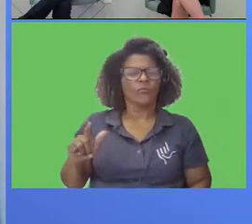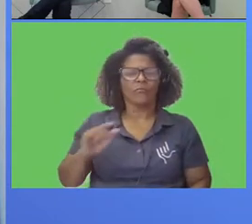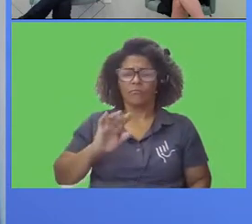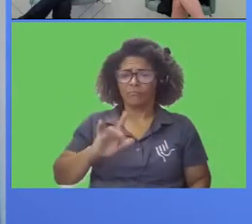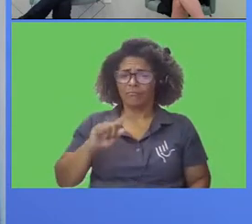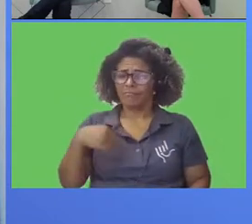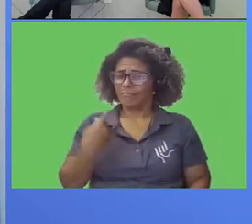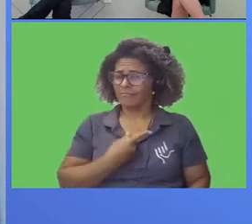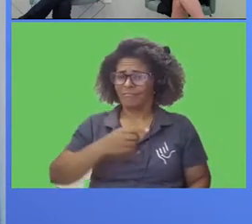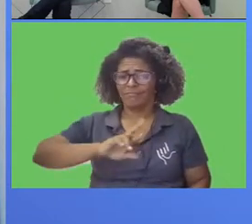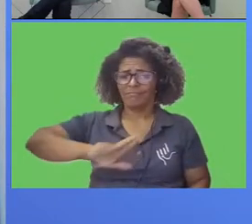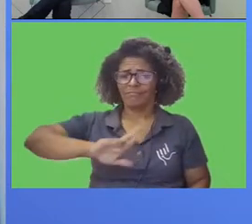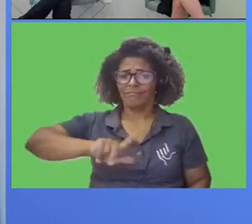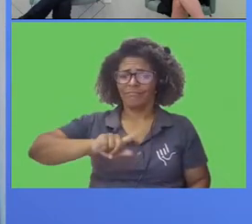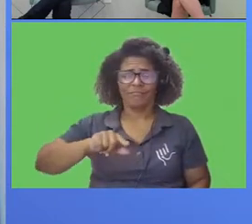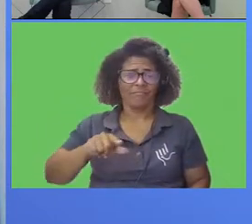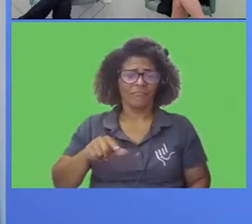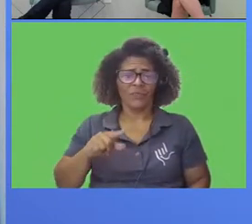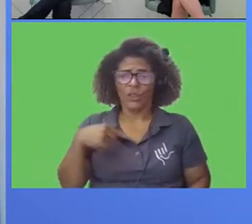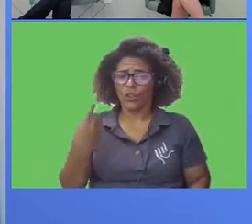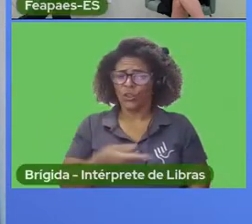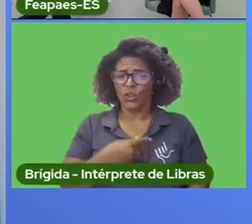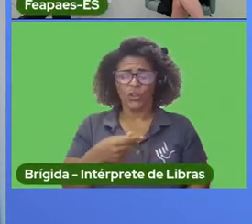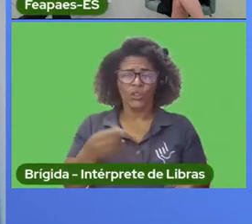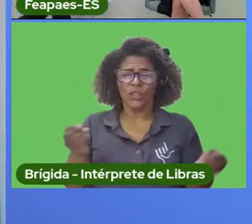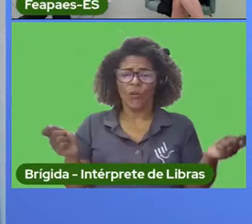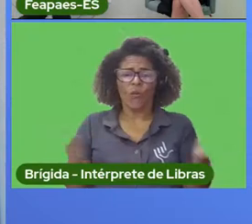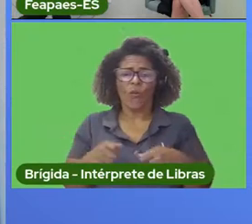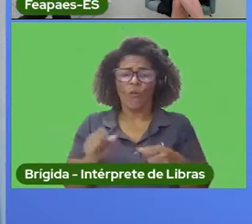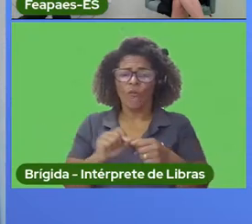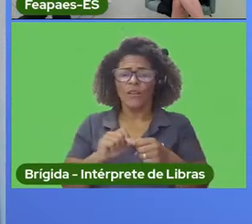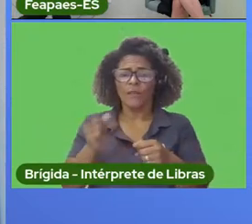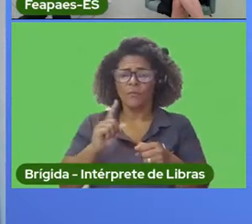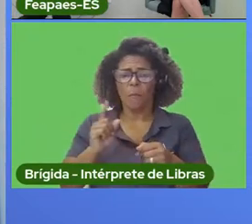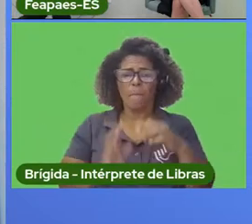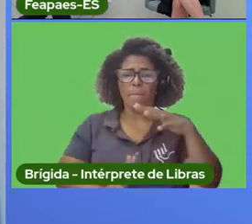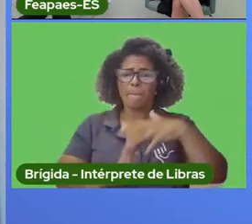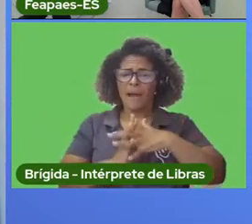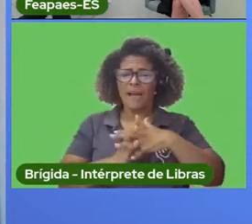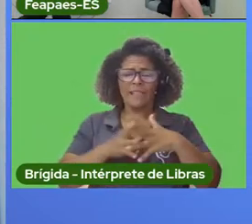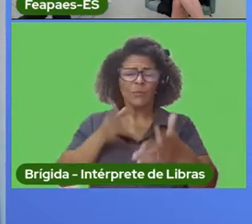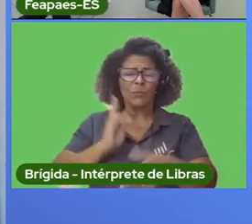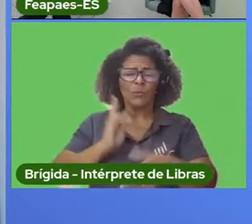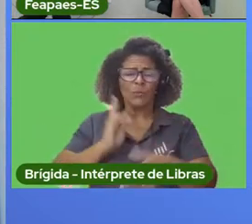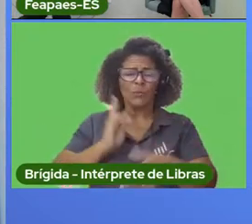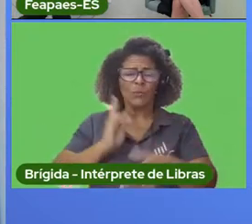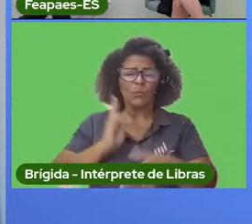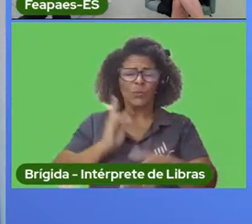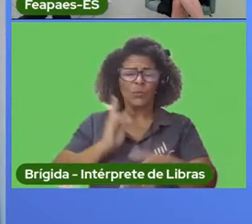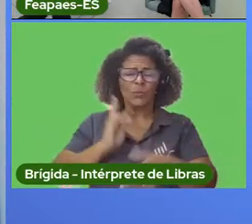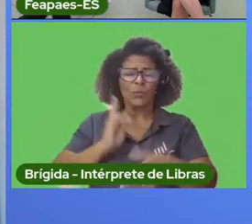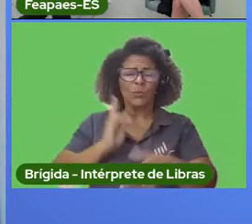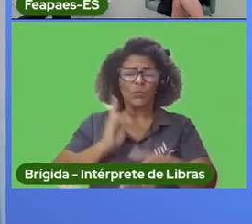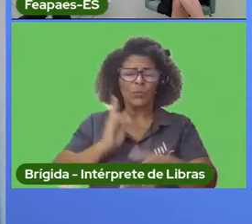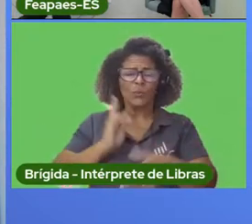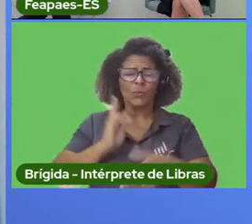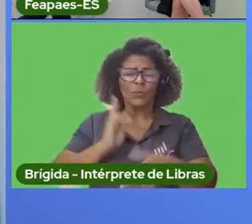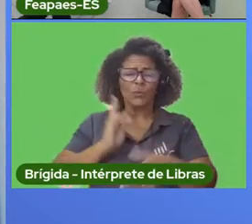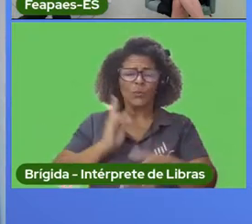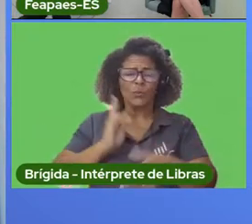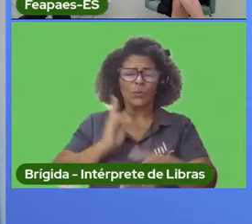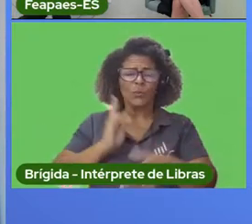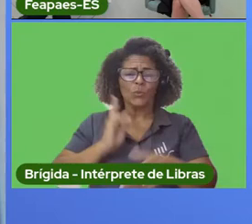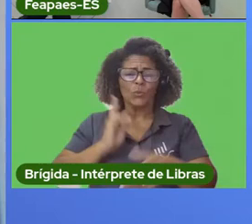assim, né? Nós não ofertamos essa capacidade máxima o tempo inteiro. Entretanto, as pessoas com deficiência